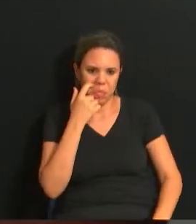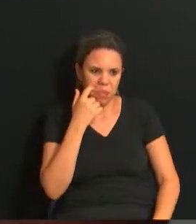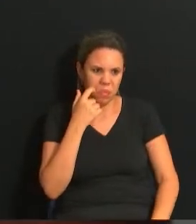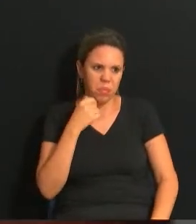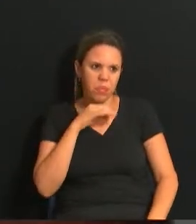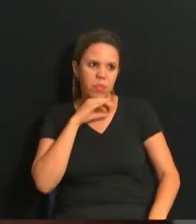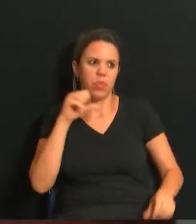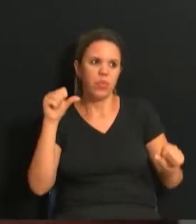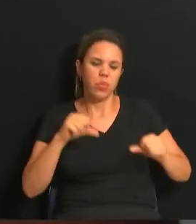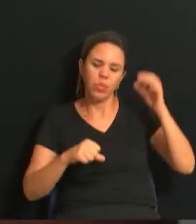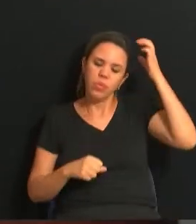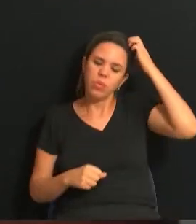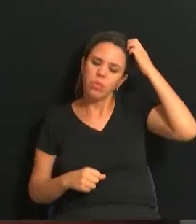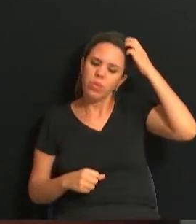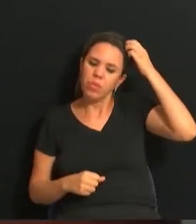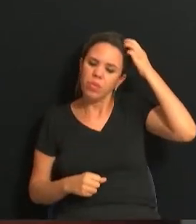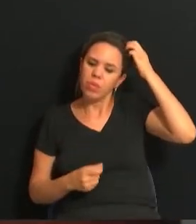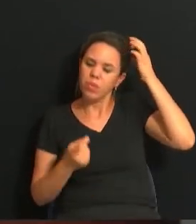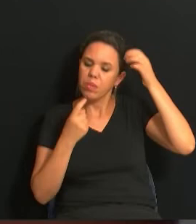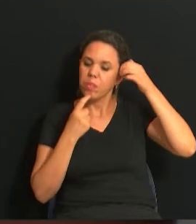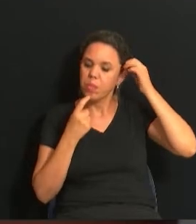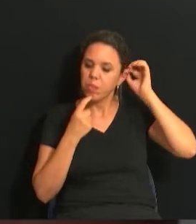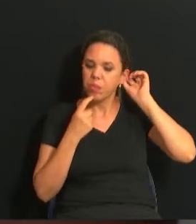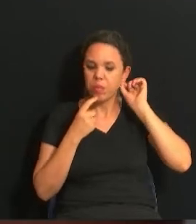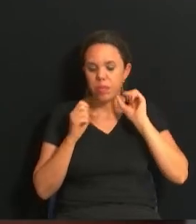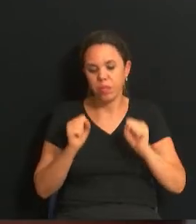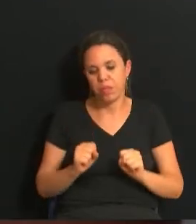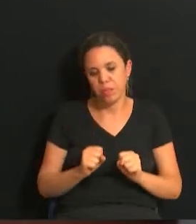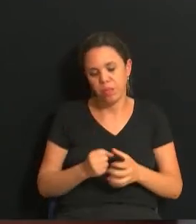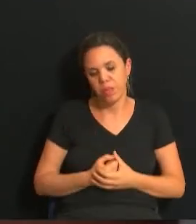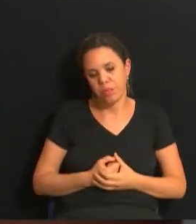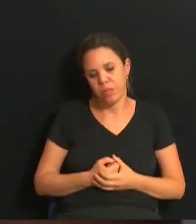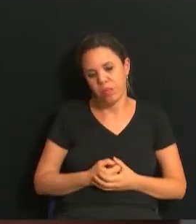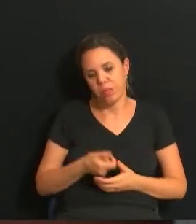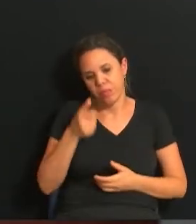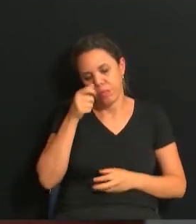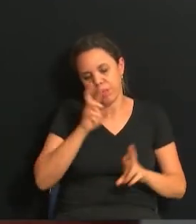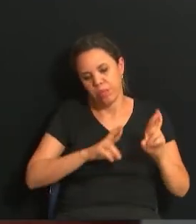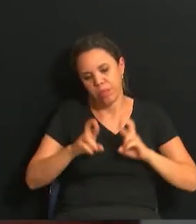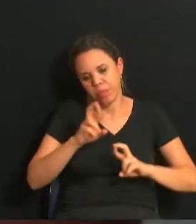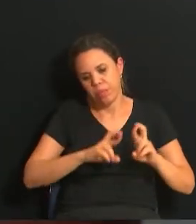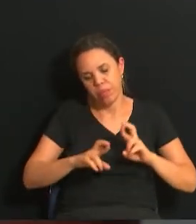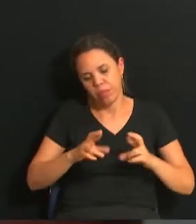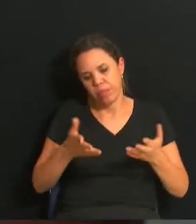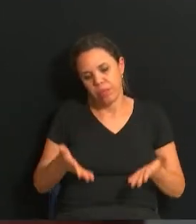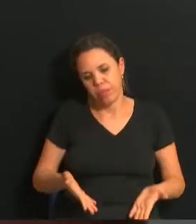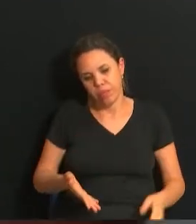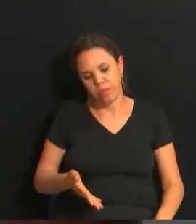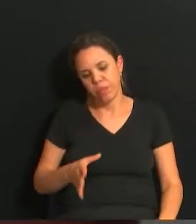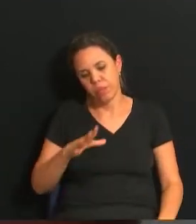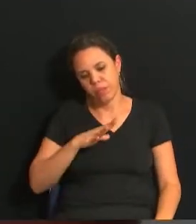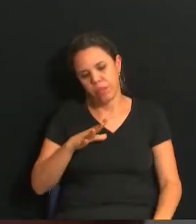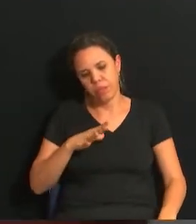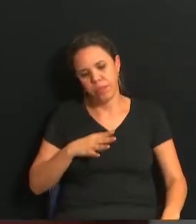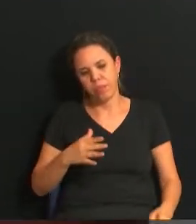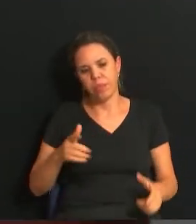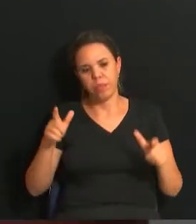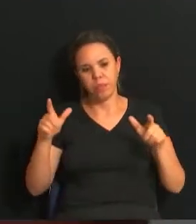horrível. Mas Campinas, a gente pode verificar, a gente tem sido aqui, a cidade tem sido um